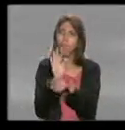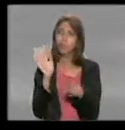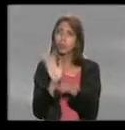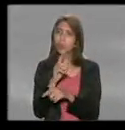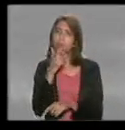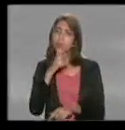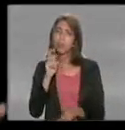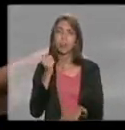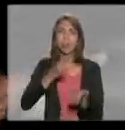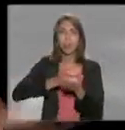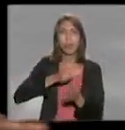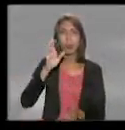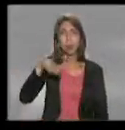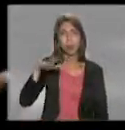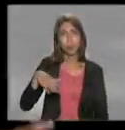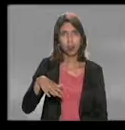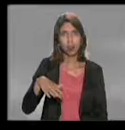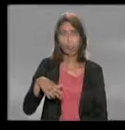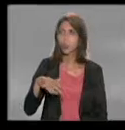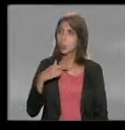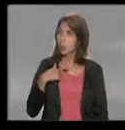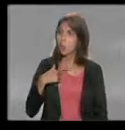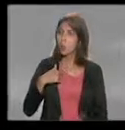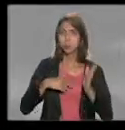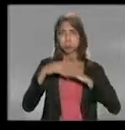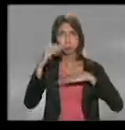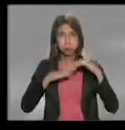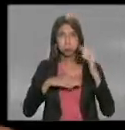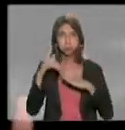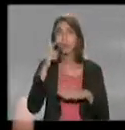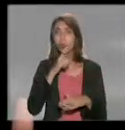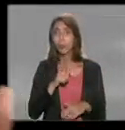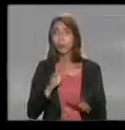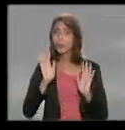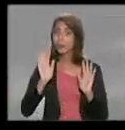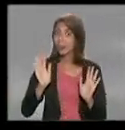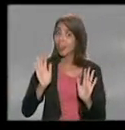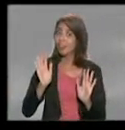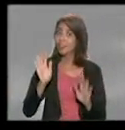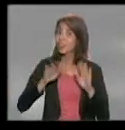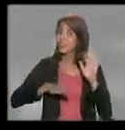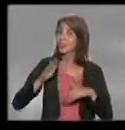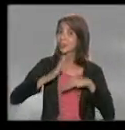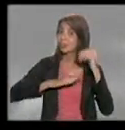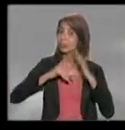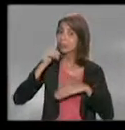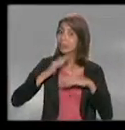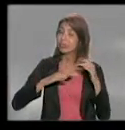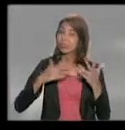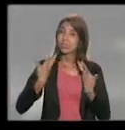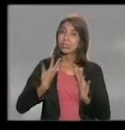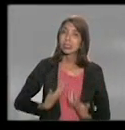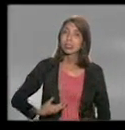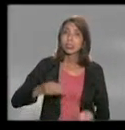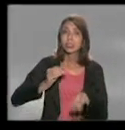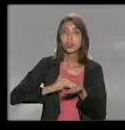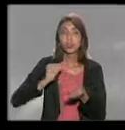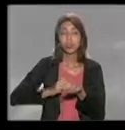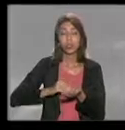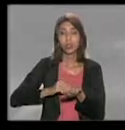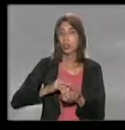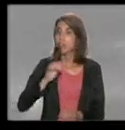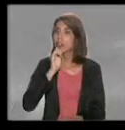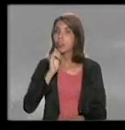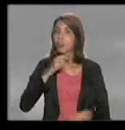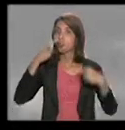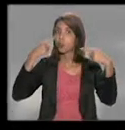Tem uns que nem querem saber mais porque já conseguiu a vaga, acha que vai sozinho. Nos anos 70, ao estudar na Escola de Arte do Rio de Janeiro, não tinha